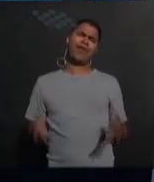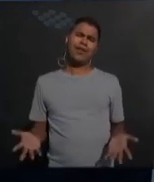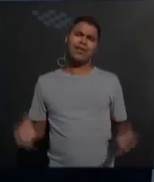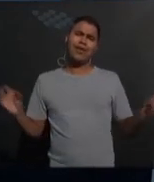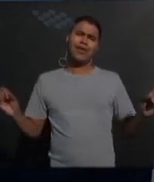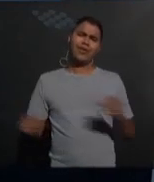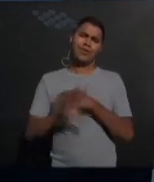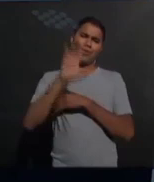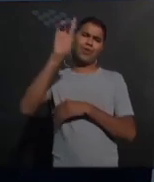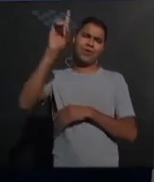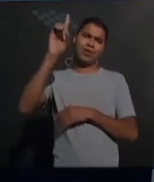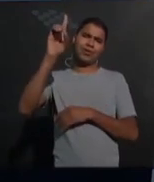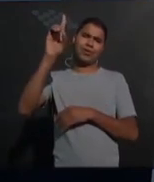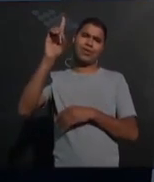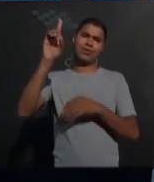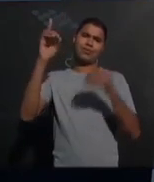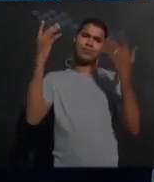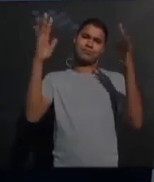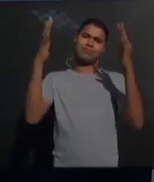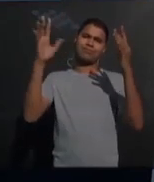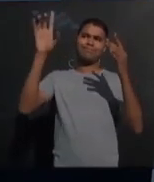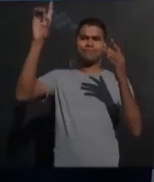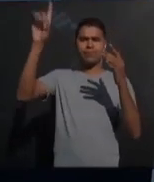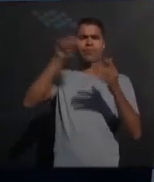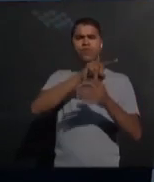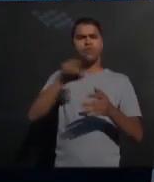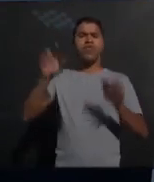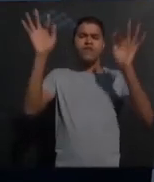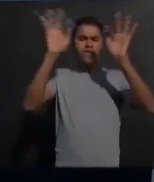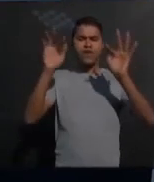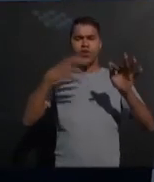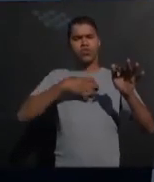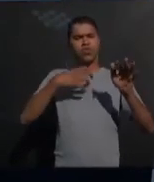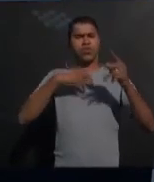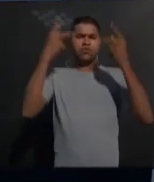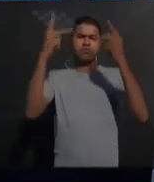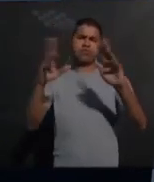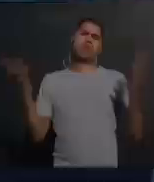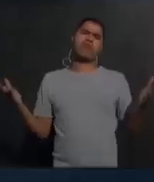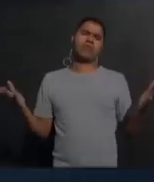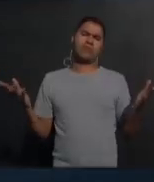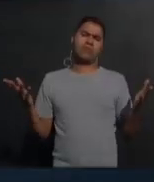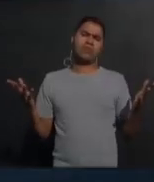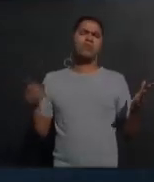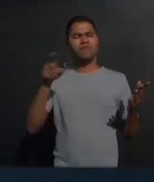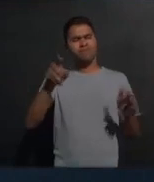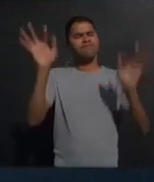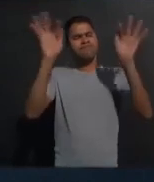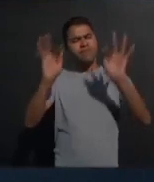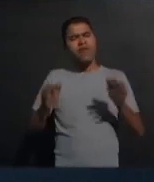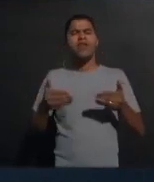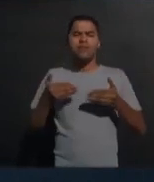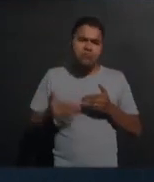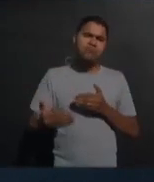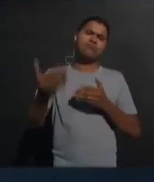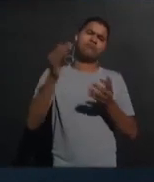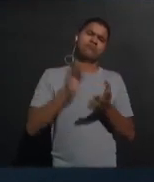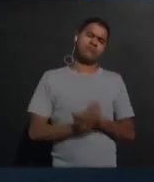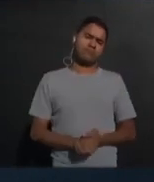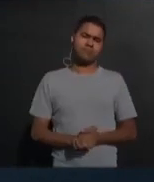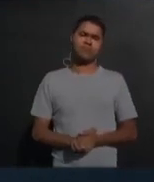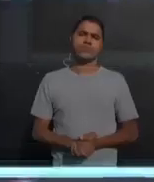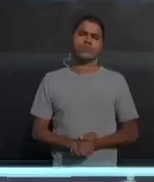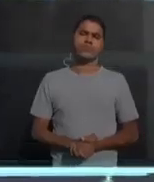a deus vamos aplaudir o nome do senhor vai ser feliz aqui com você pena irmão viva vai ser feliz vai ser